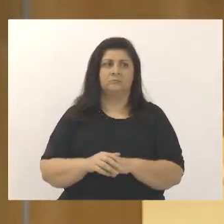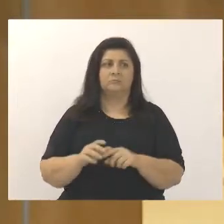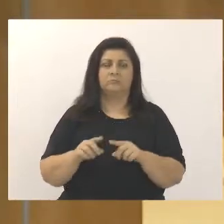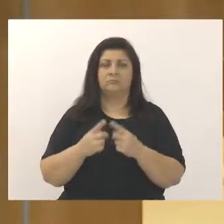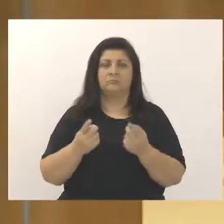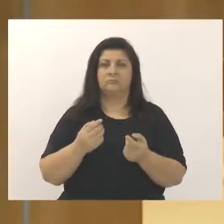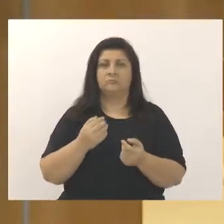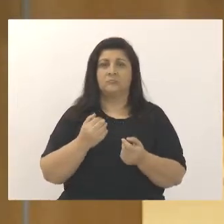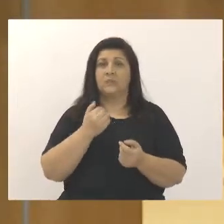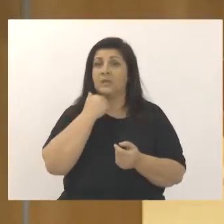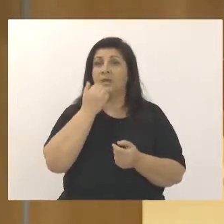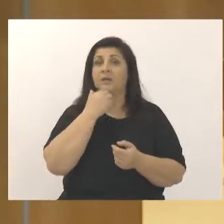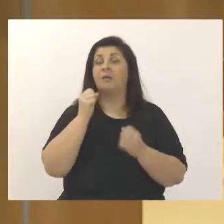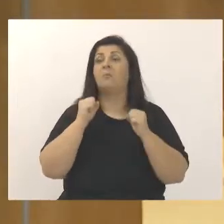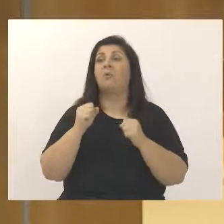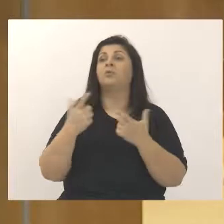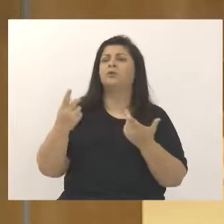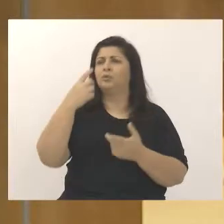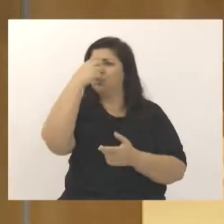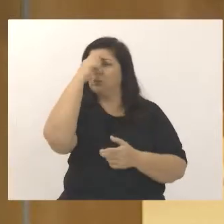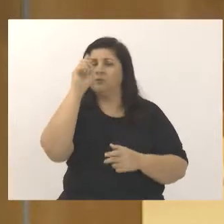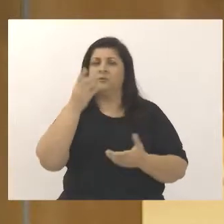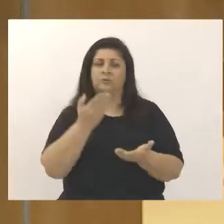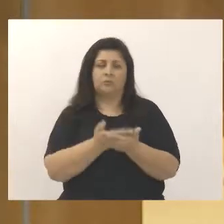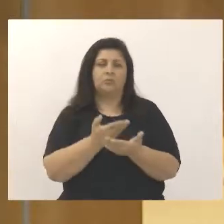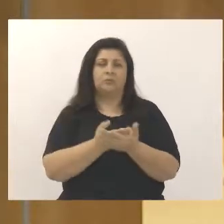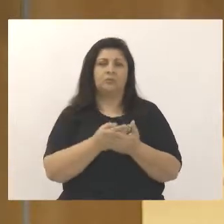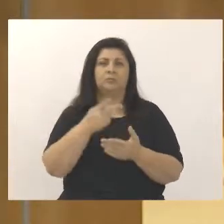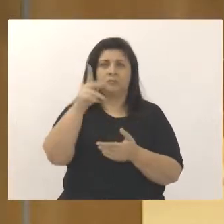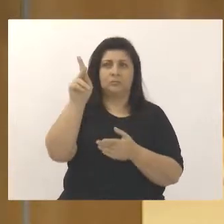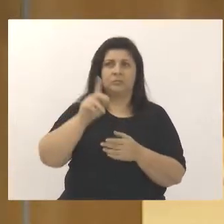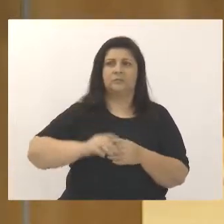o conhecimento e o profissionalismo do doutor Rodrigo Salomão.